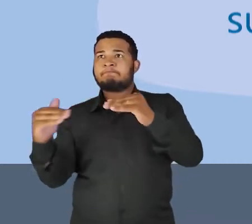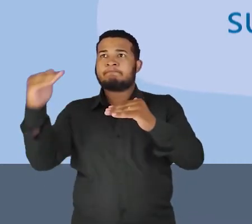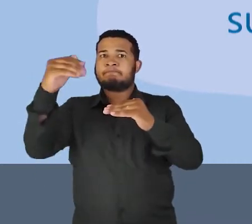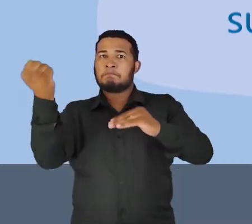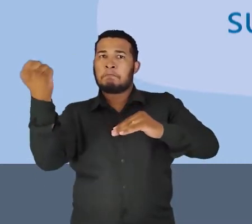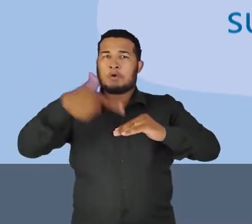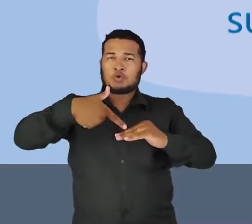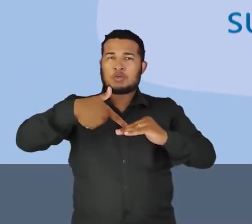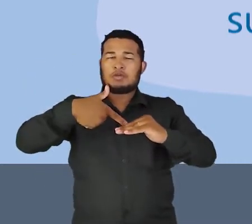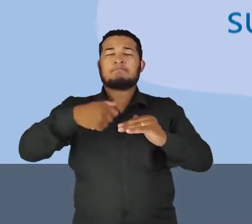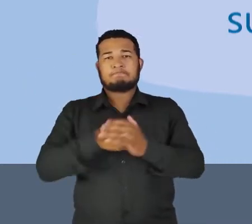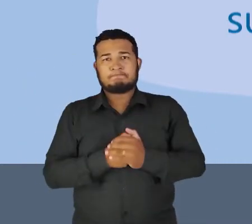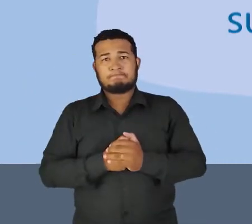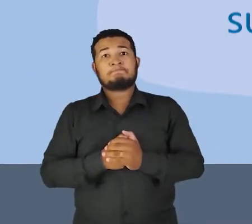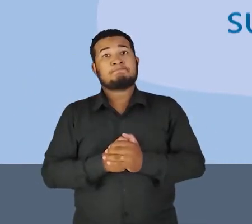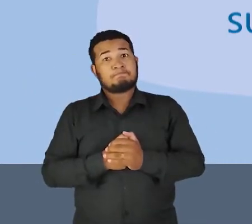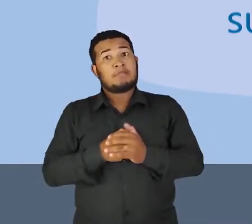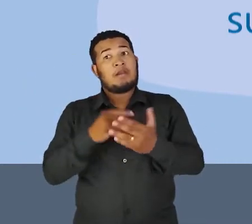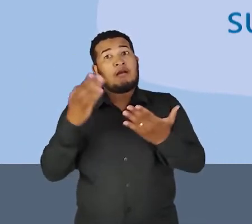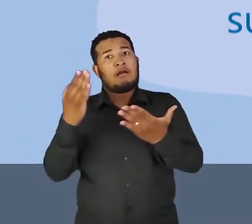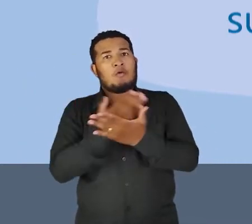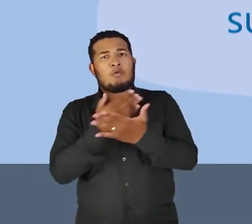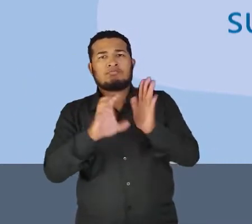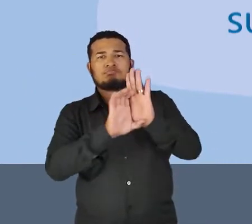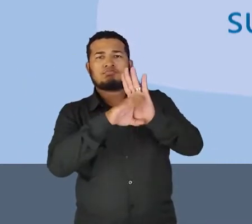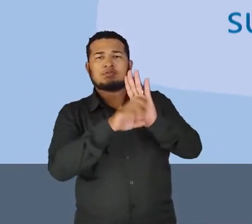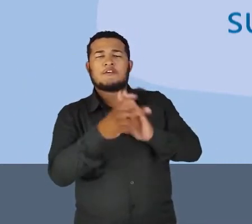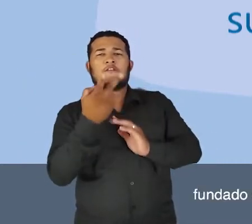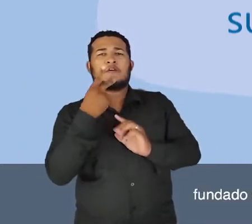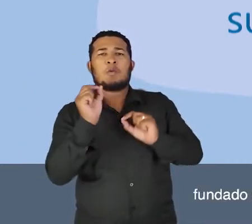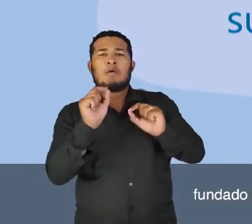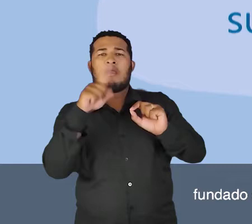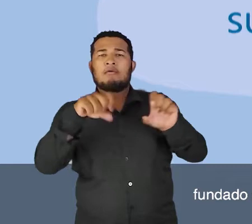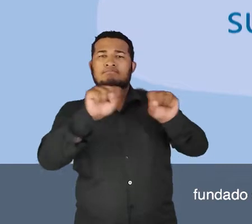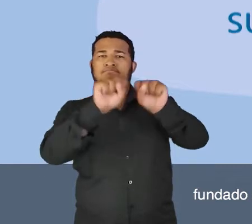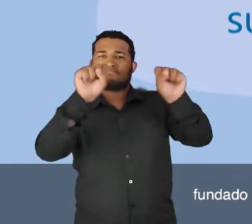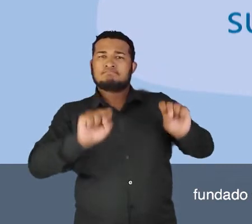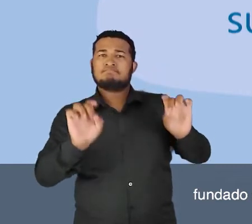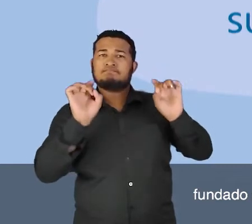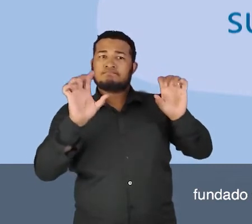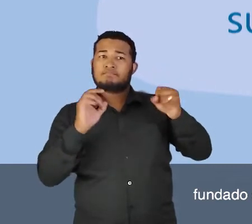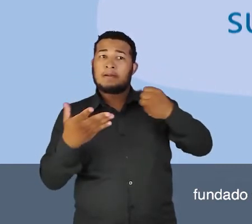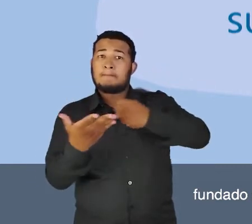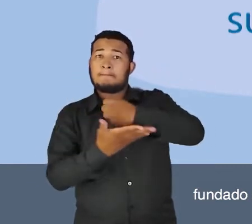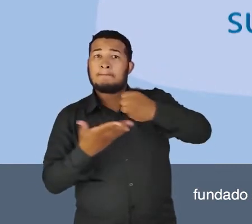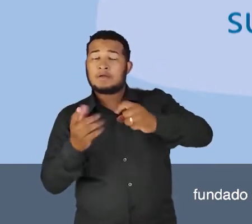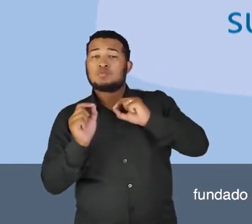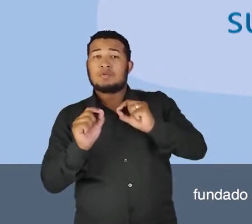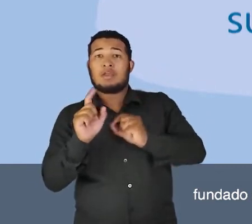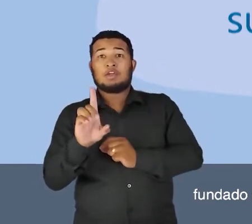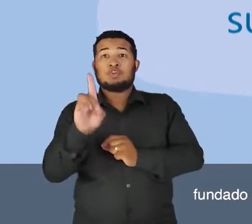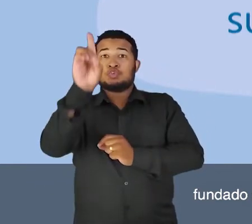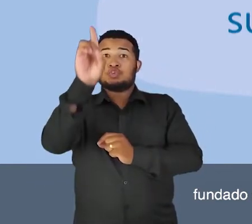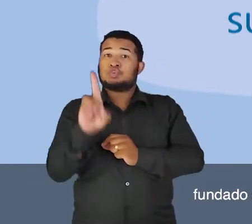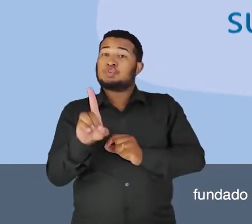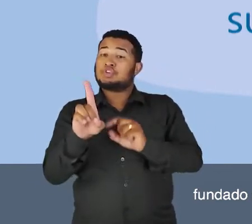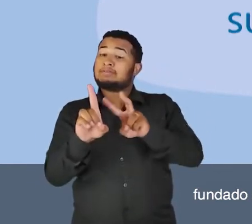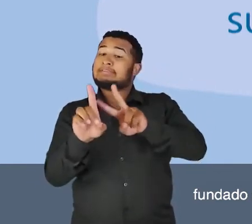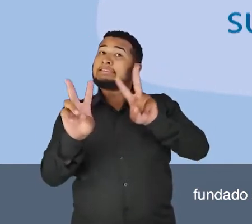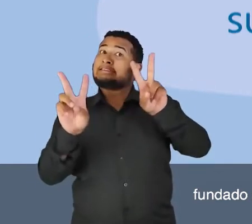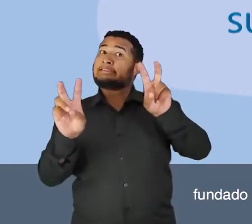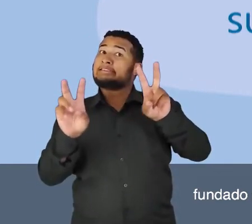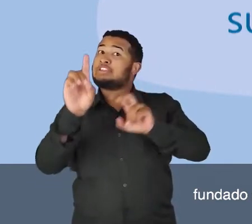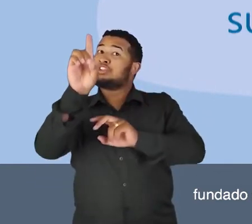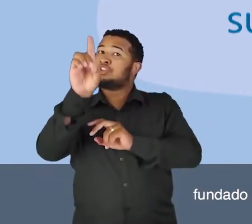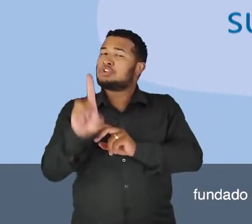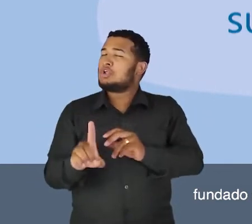que diz que é uma doutrina ou sistema político fundado sobre o direito, entre aspas,